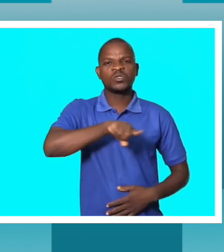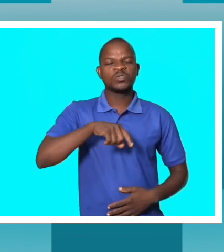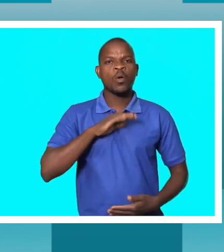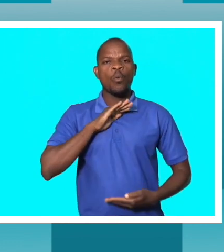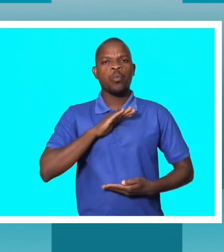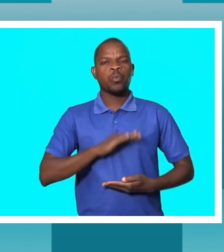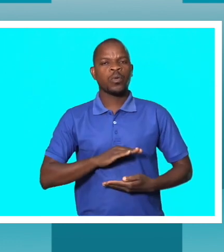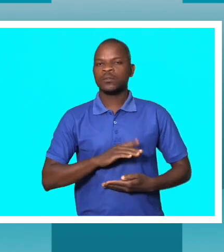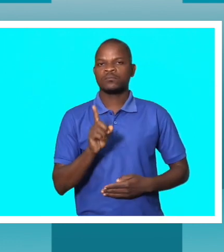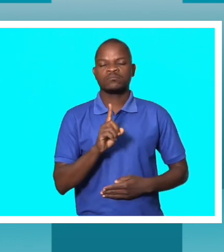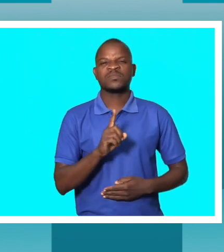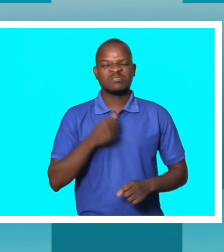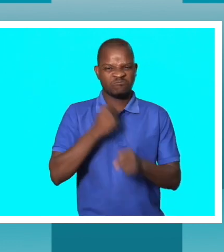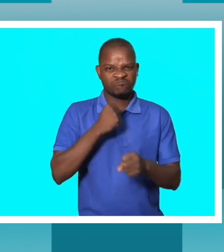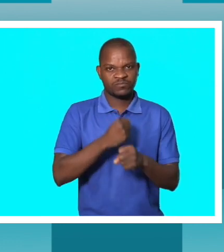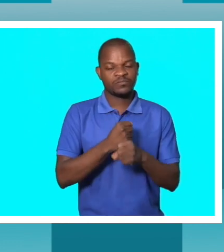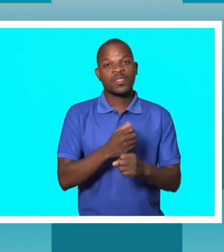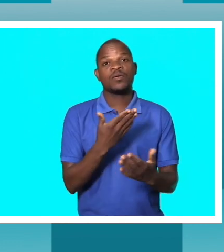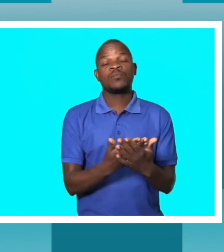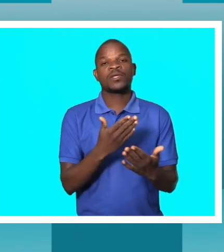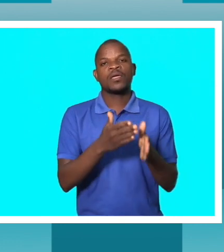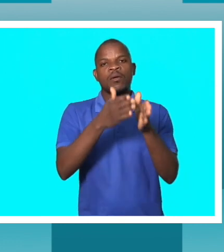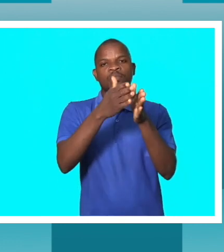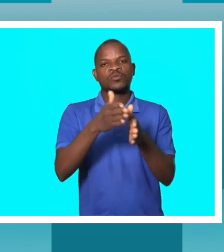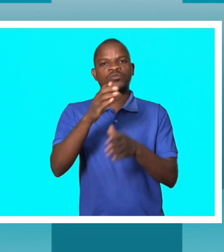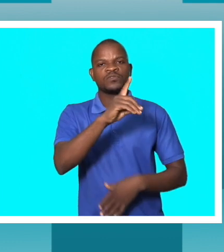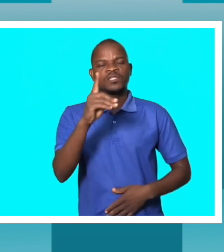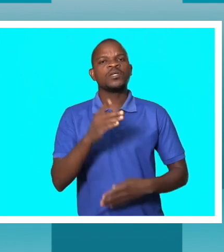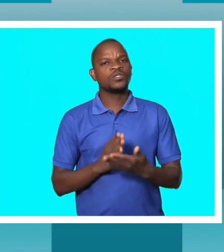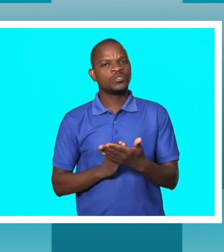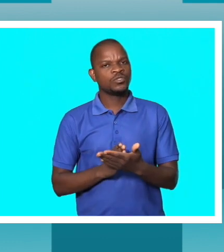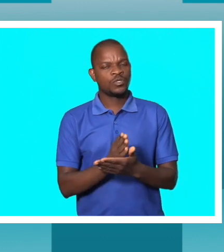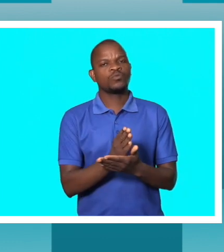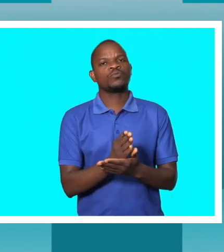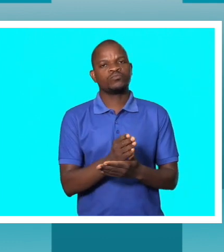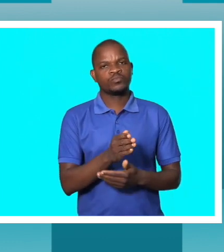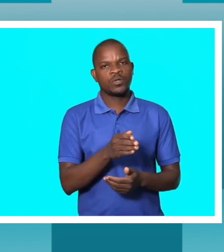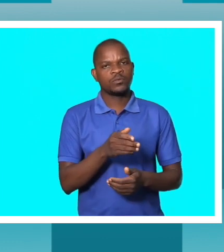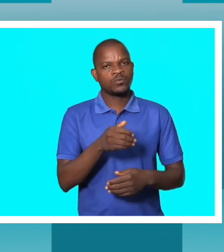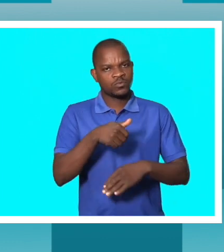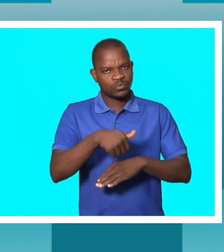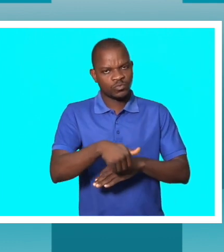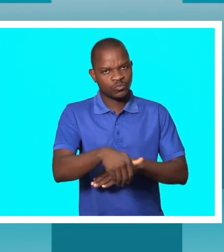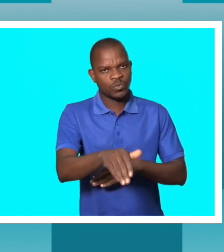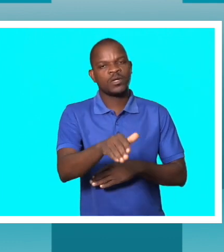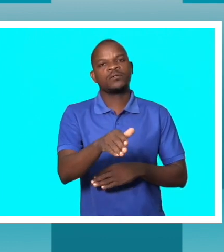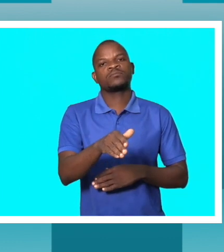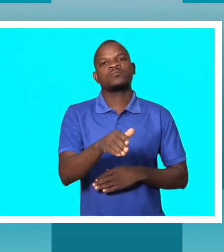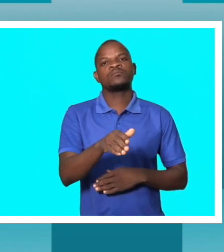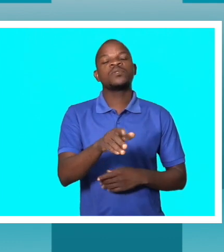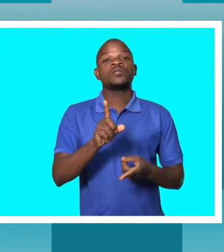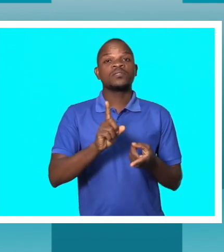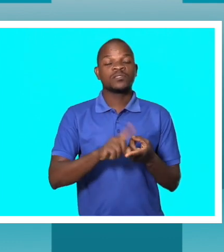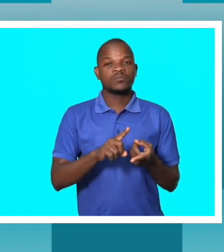descansar, enquanto os direitos das pessoas com deficiência não forem satisfeitos na sua totalidade,